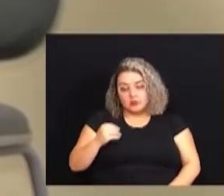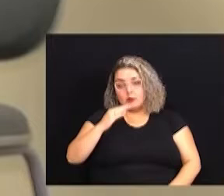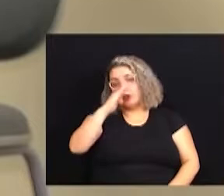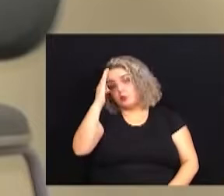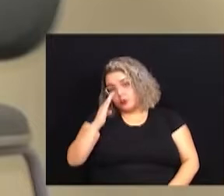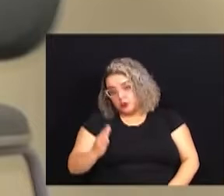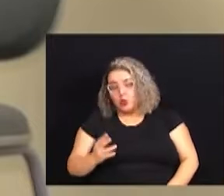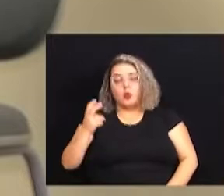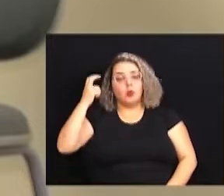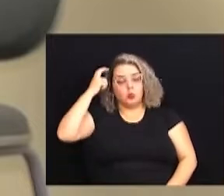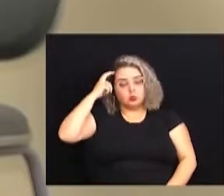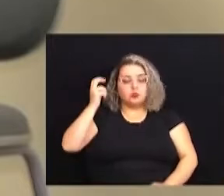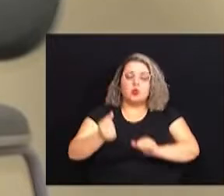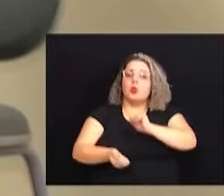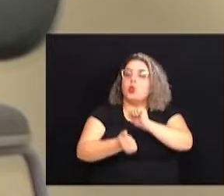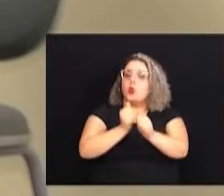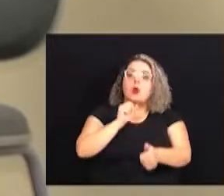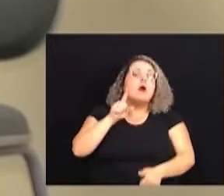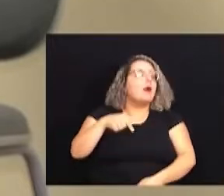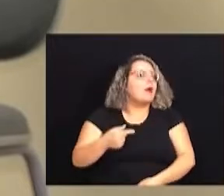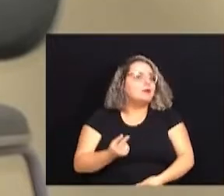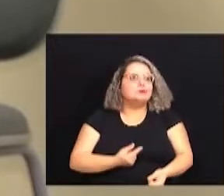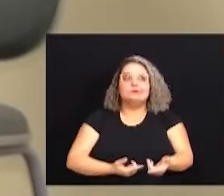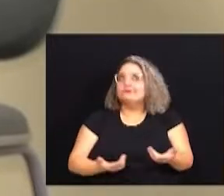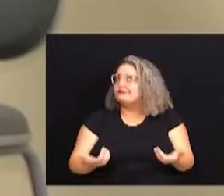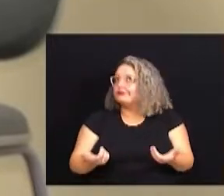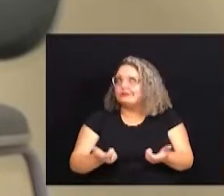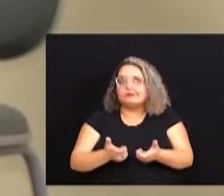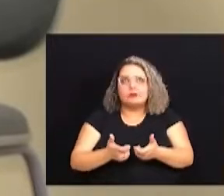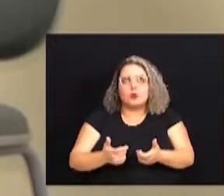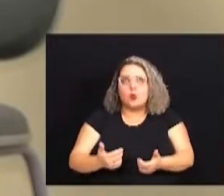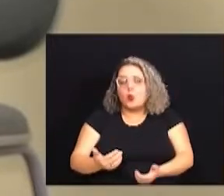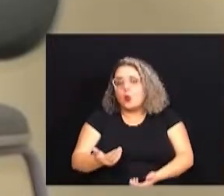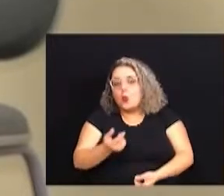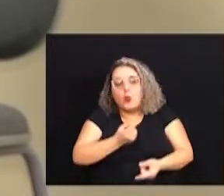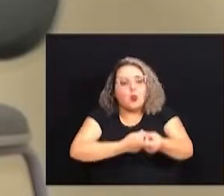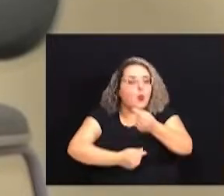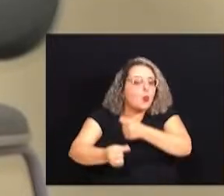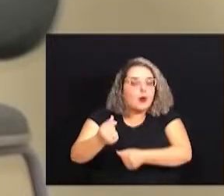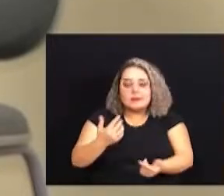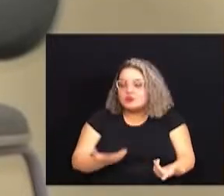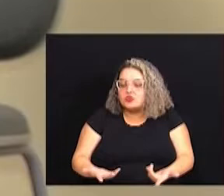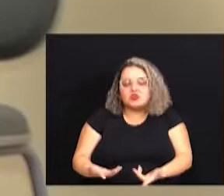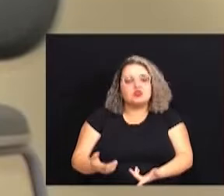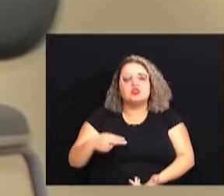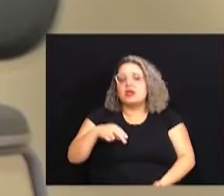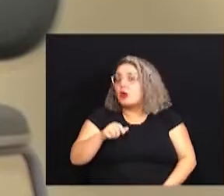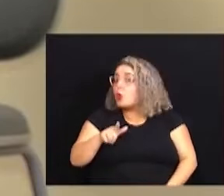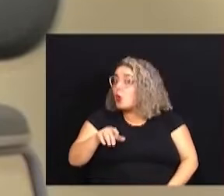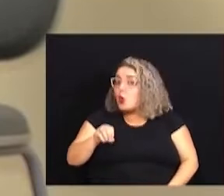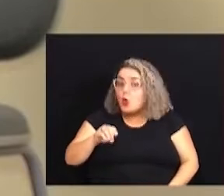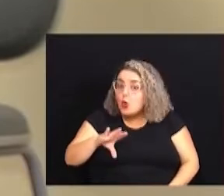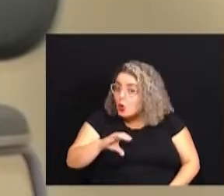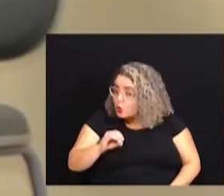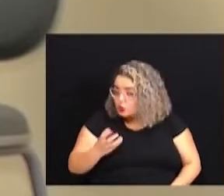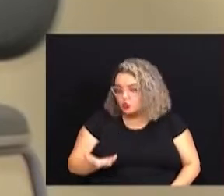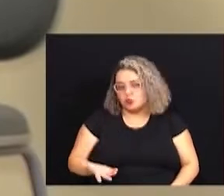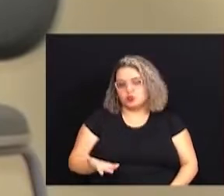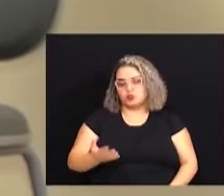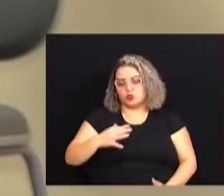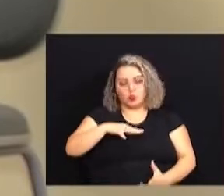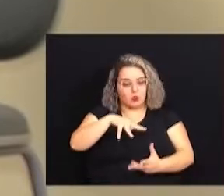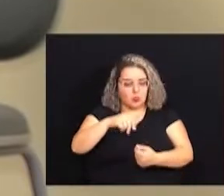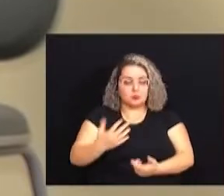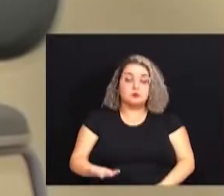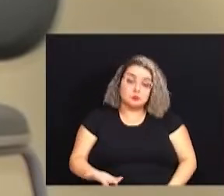muito forte, né? O futebol é um grande negócio no mundo. E falando de Copa do Mundo, é uma